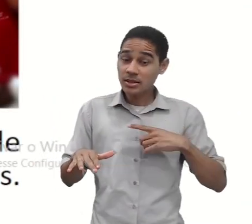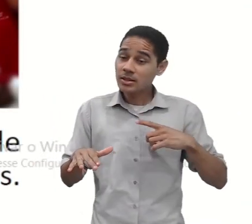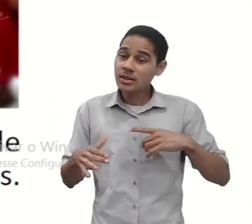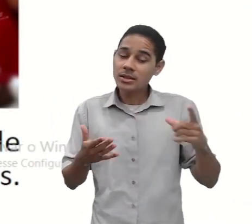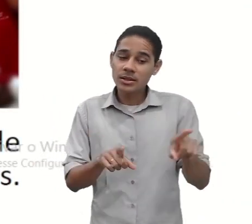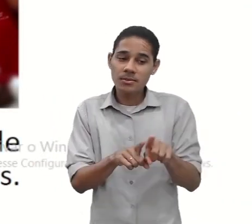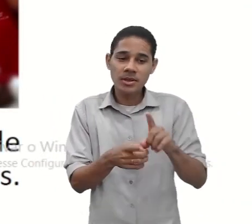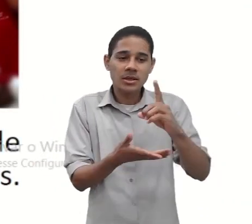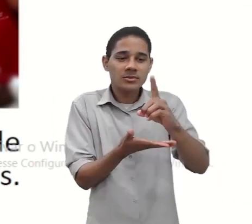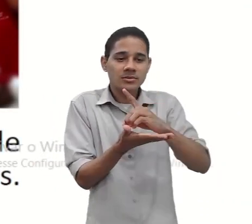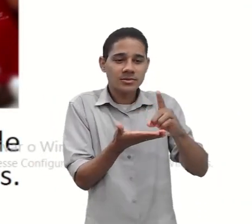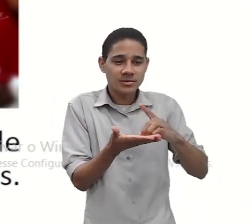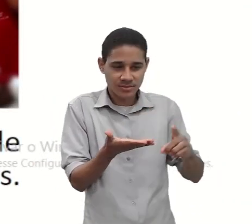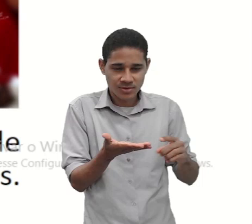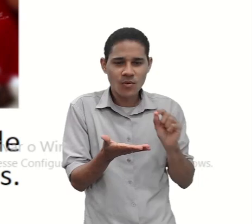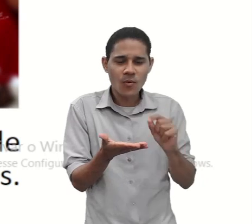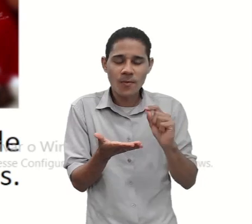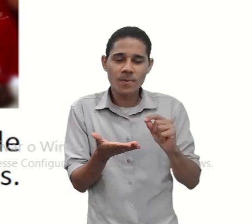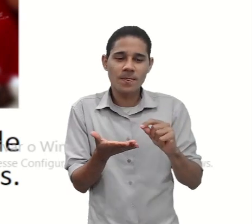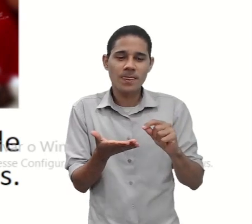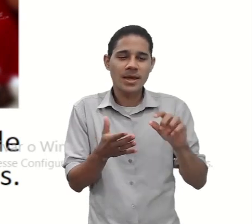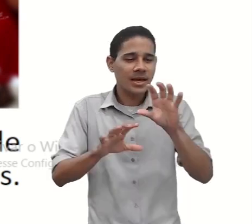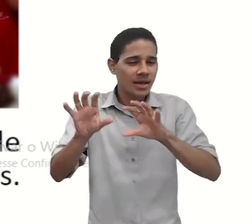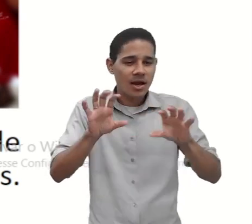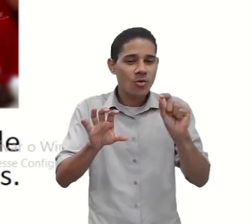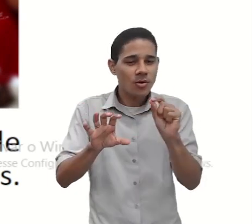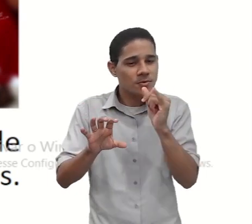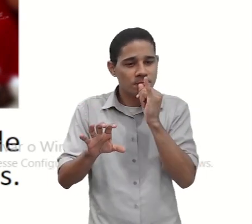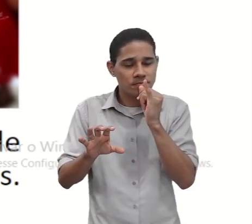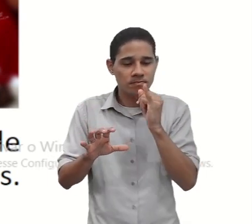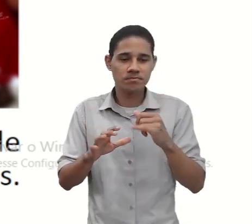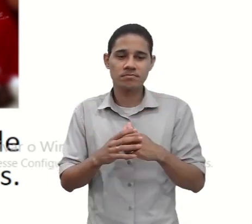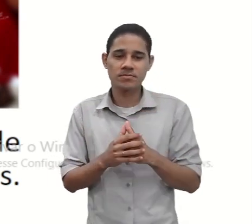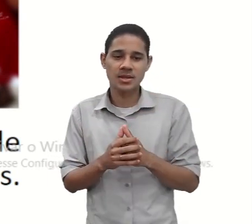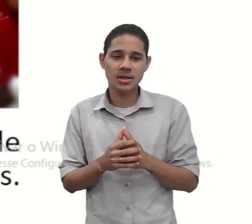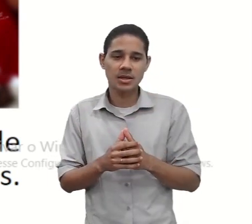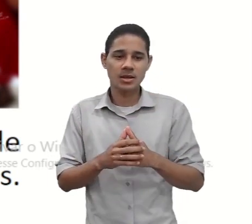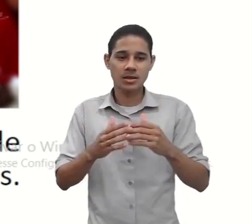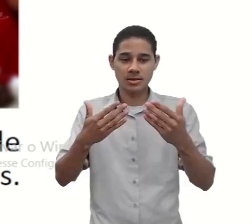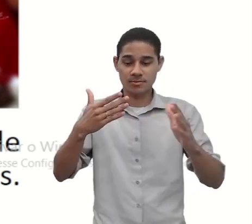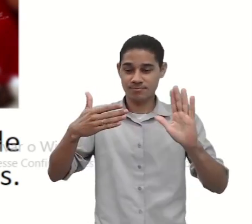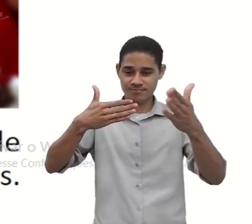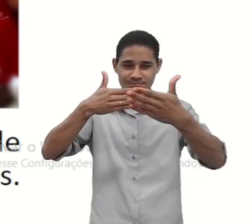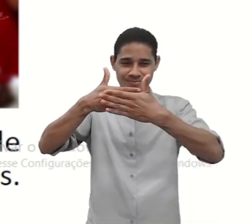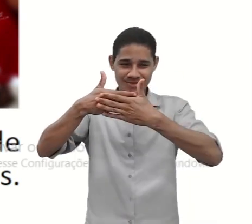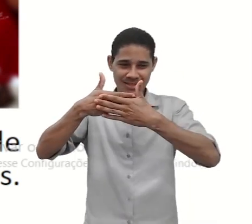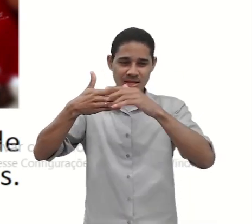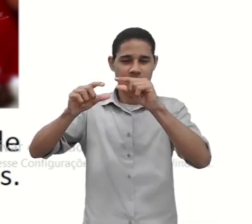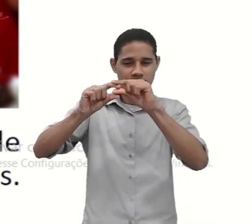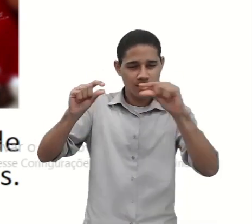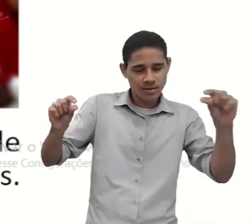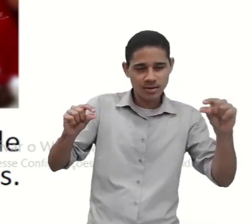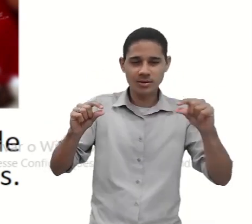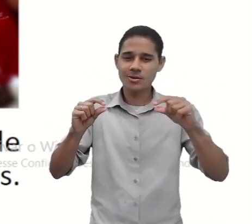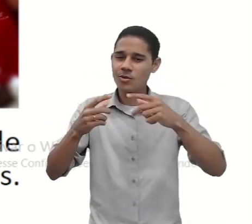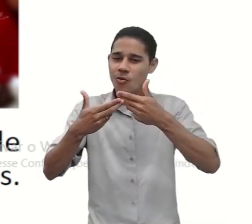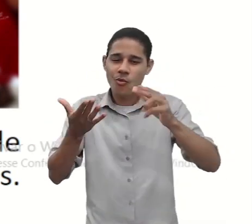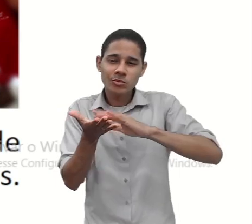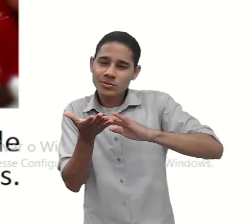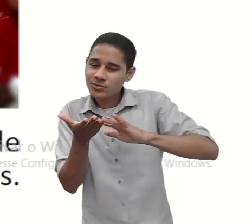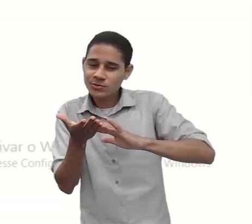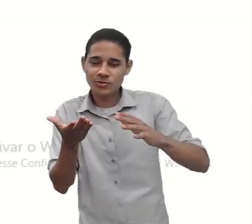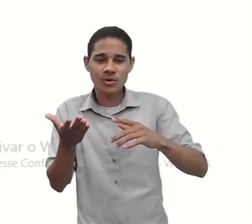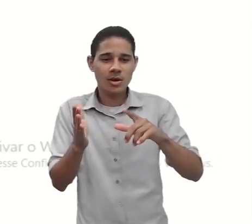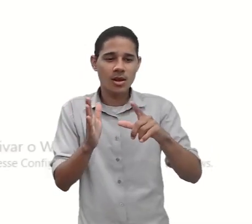tradução de efeitos de transparência física. Por exemplo, camadas sobrepostas de linhas, formas, texturas